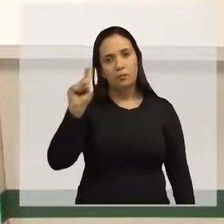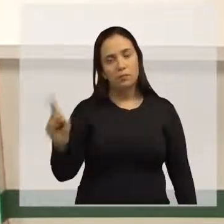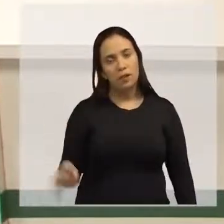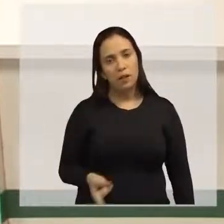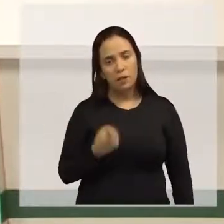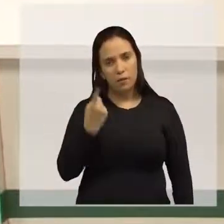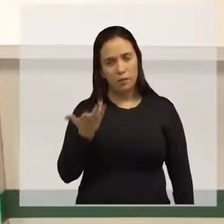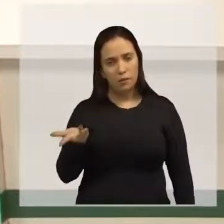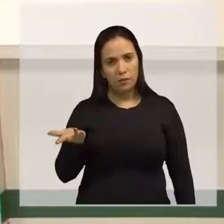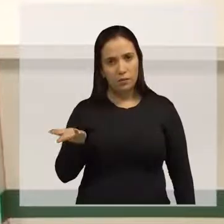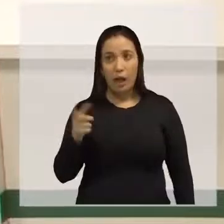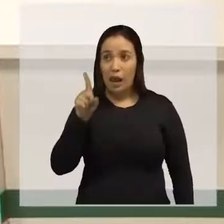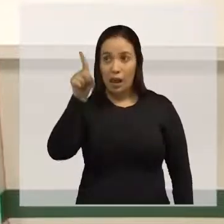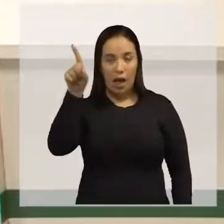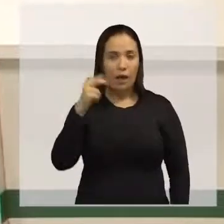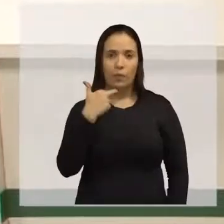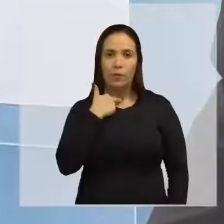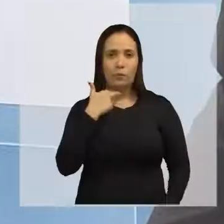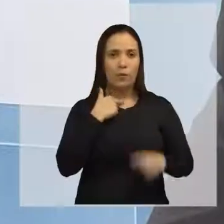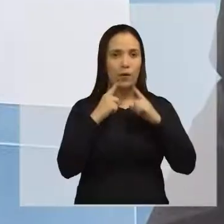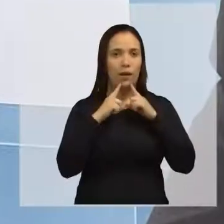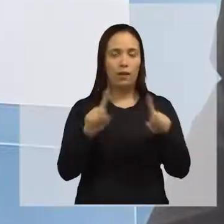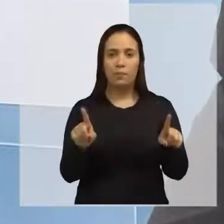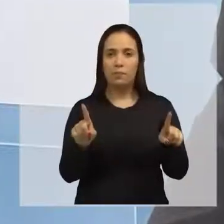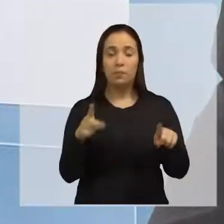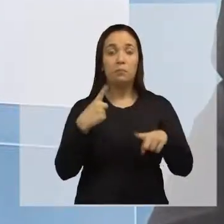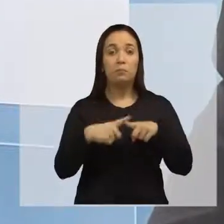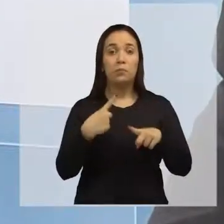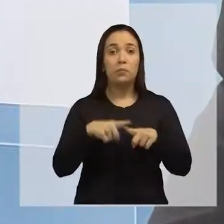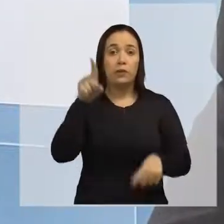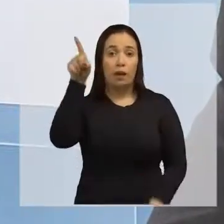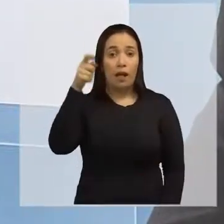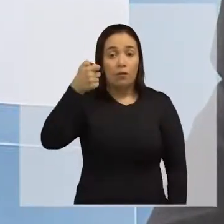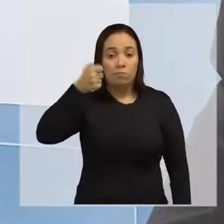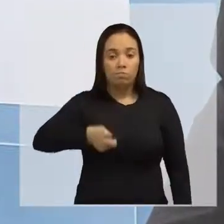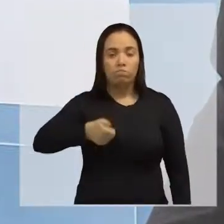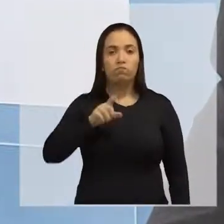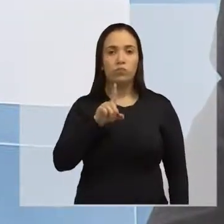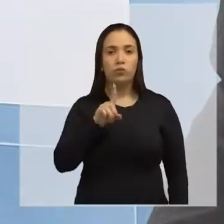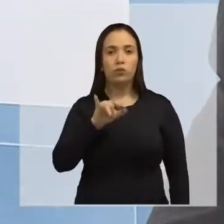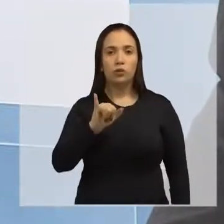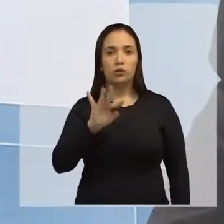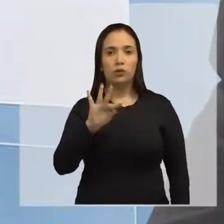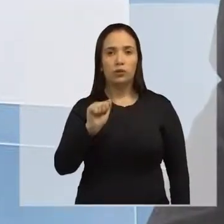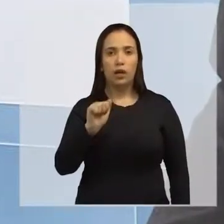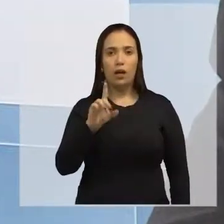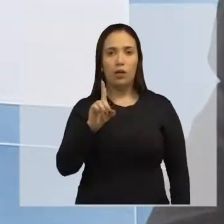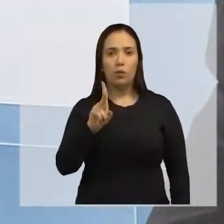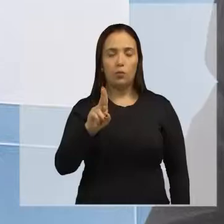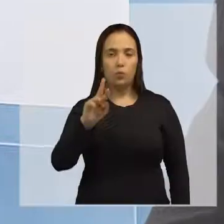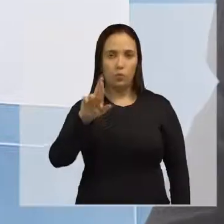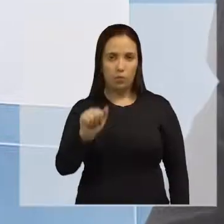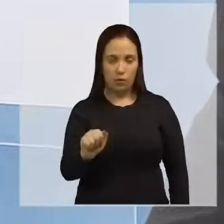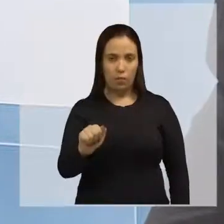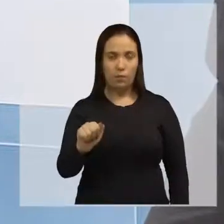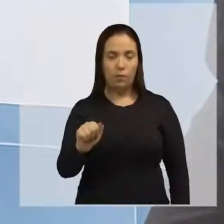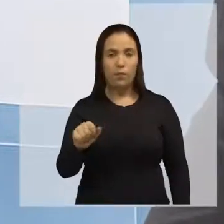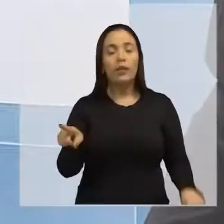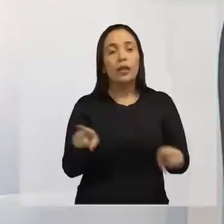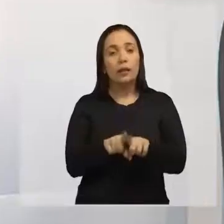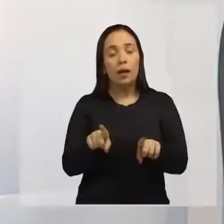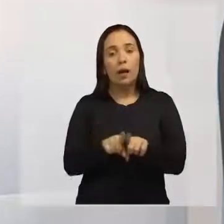bilhões. E alguém pode reclamar, o cidadão russo? Pode não, porque lá é uma ditadura. Lá ninguém reclama de nada. Assim como na África do Sul